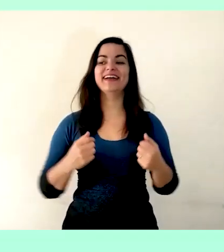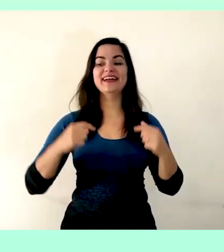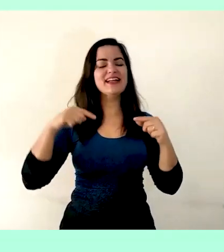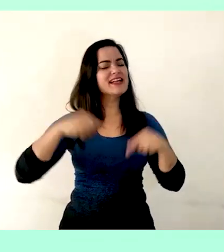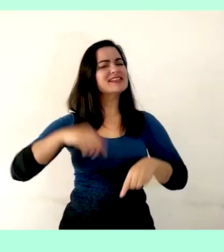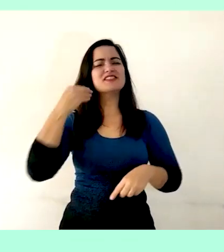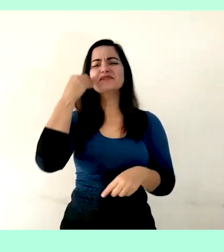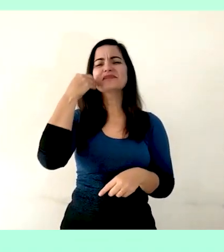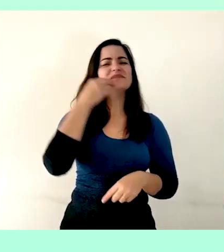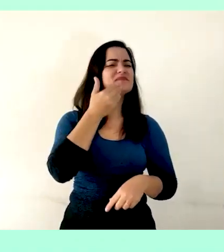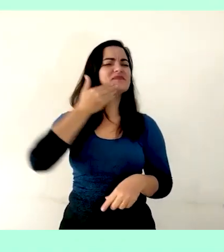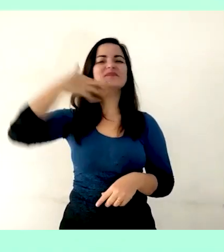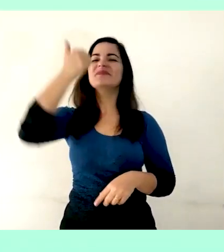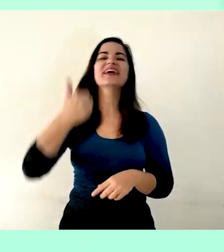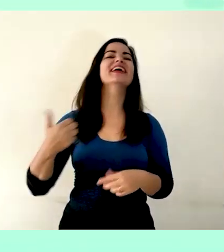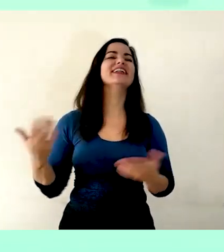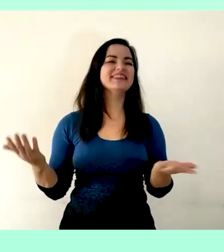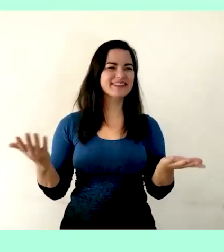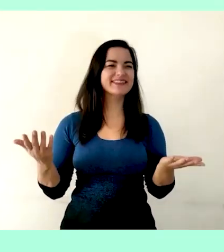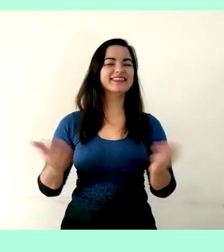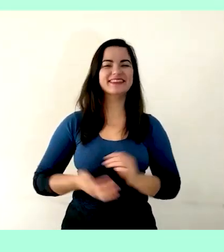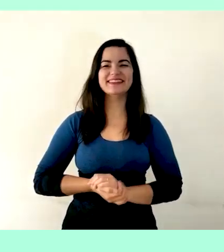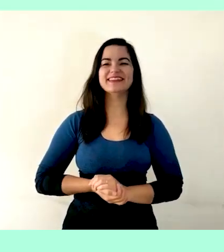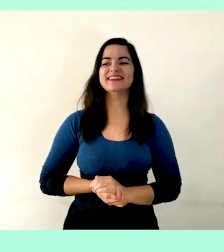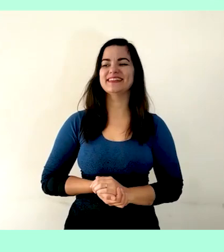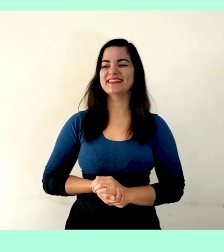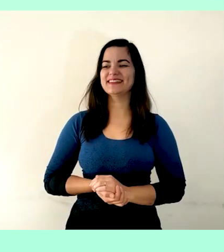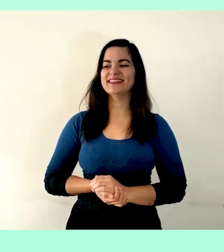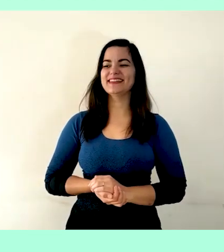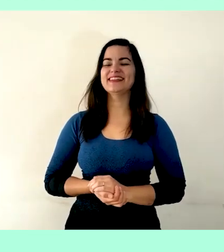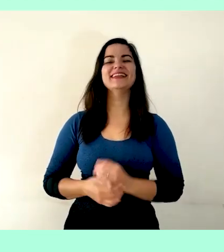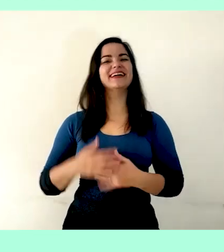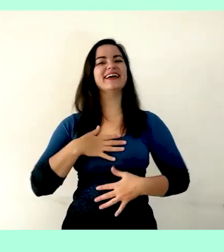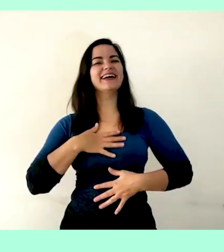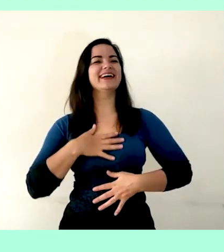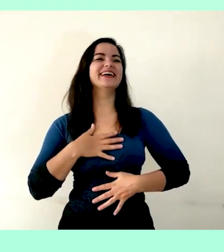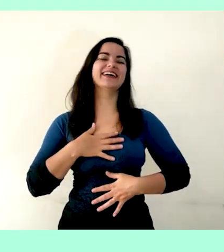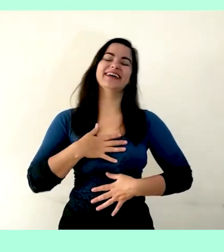Uhul! Essa é a melhor experiência de todas!